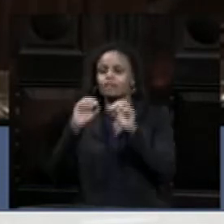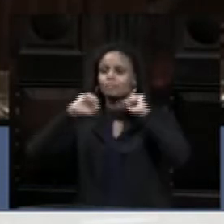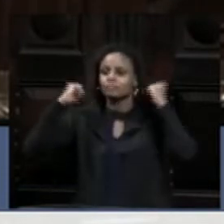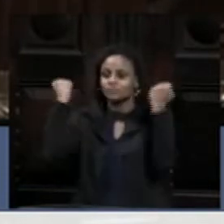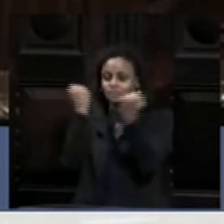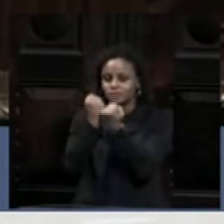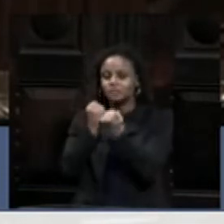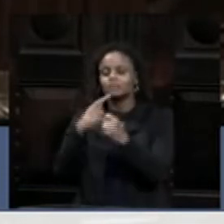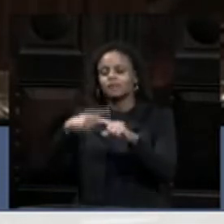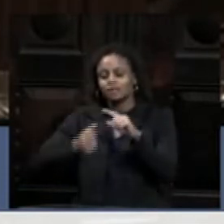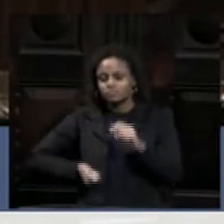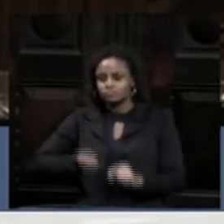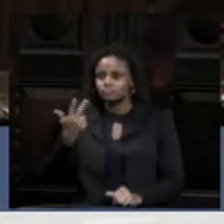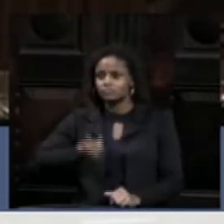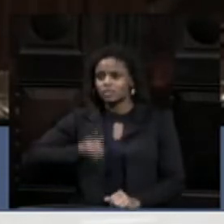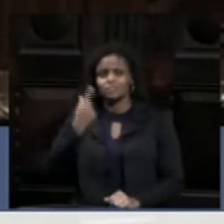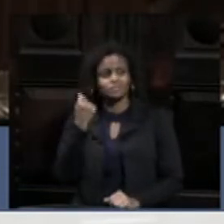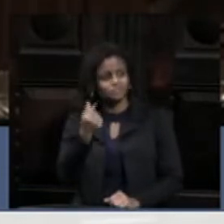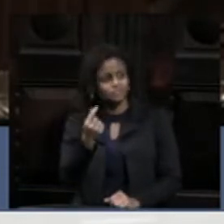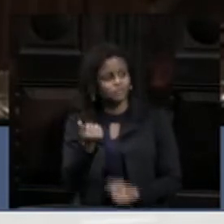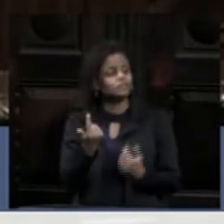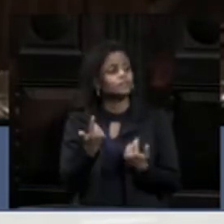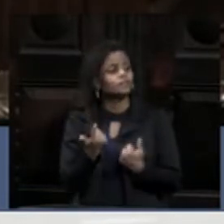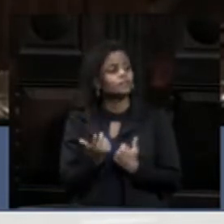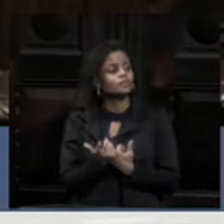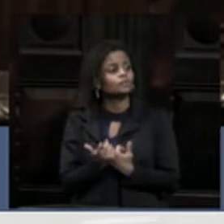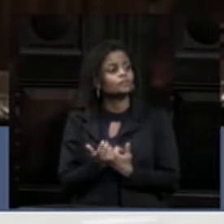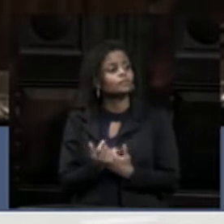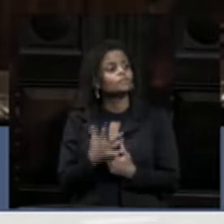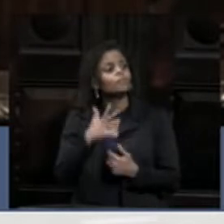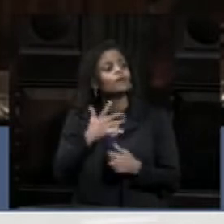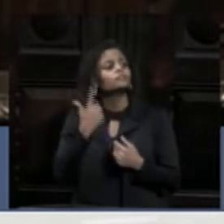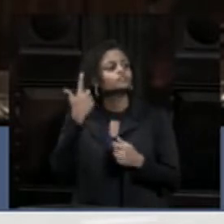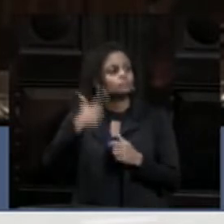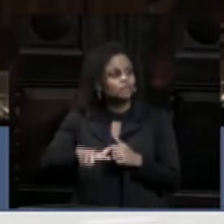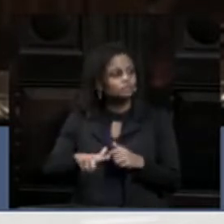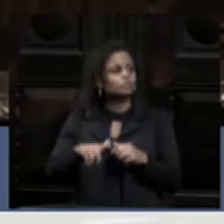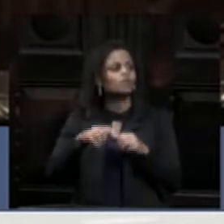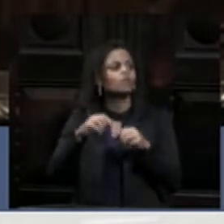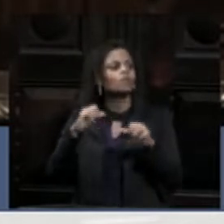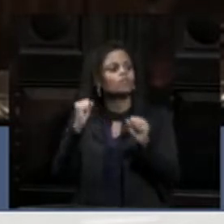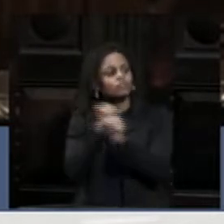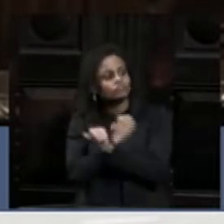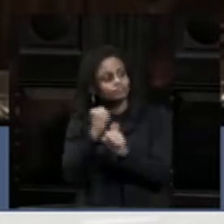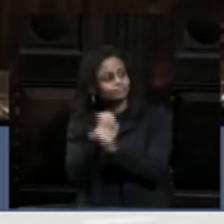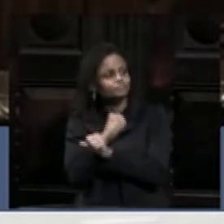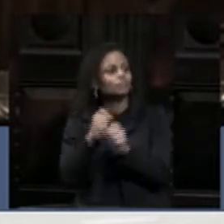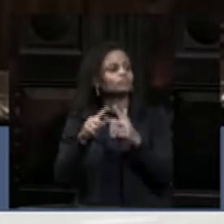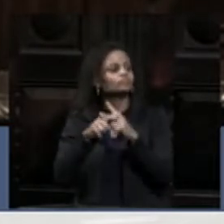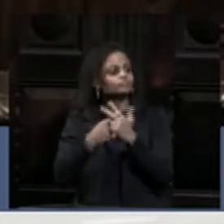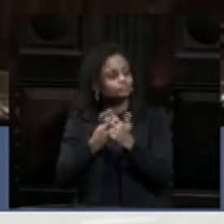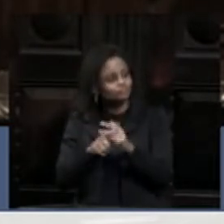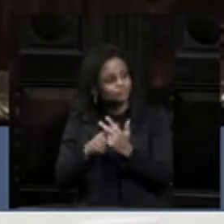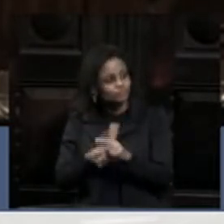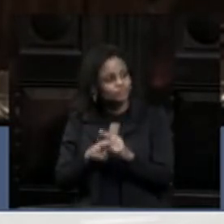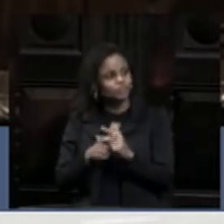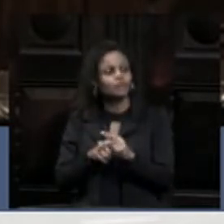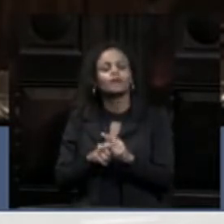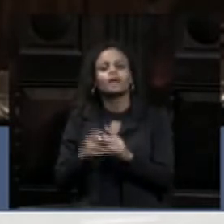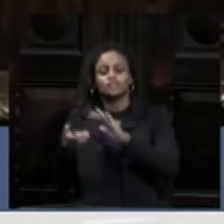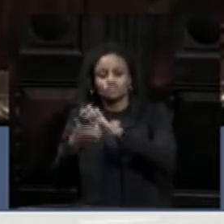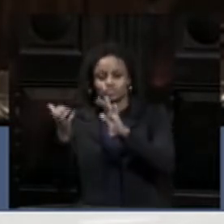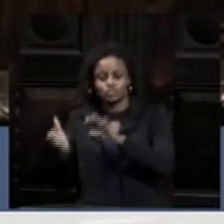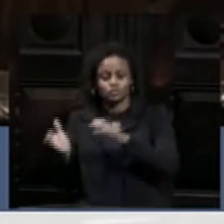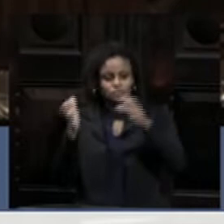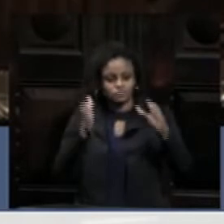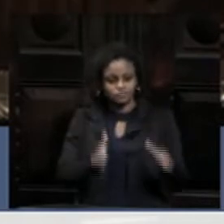seja de uma concessionária, serão repassados. E aí, mais uma obra, desmonta, tira geral, e chega a Copa América ano que vem, monta tudo de